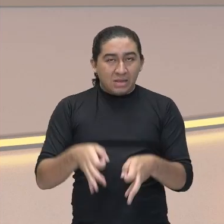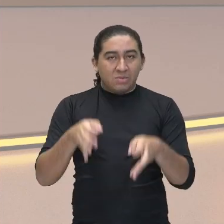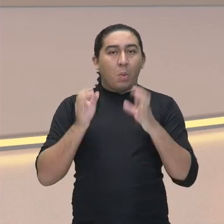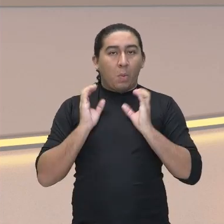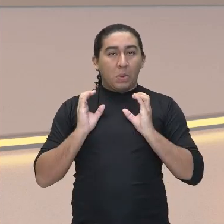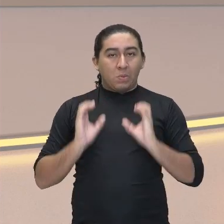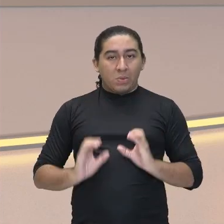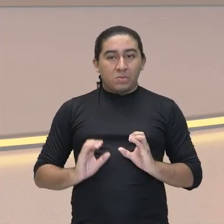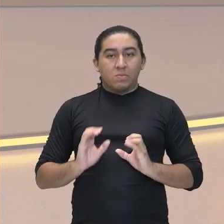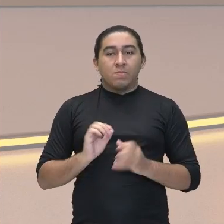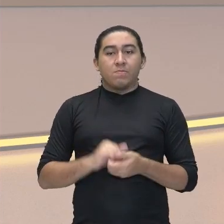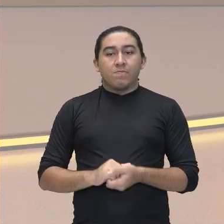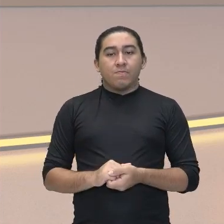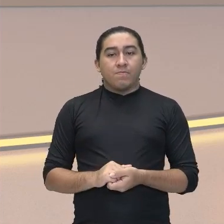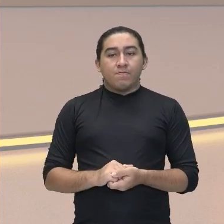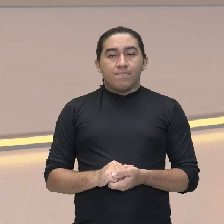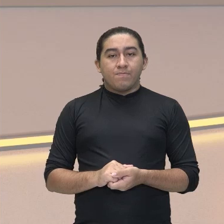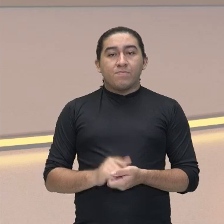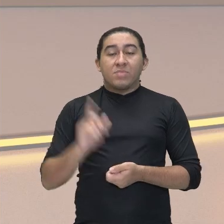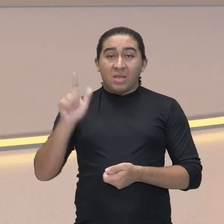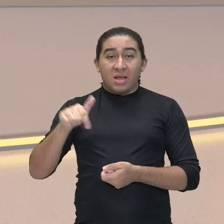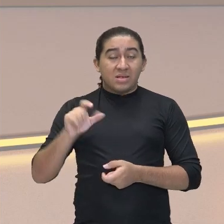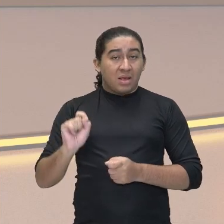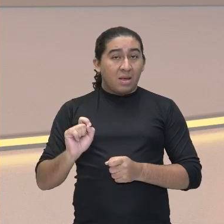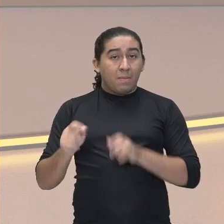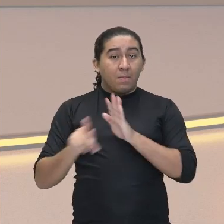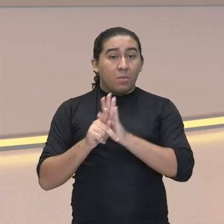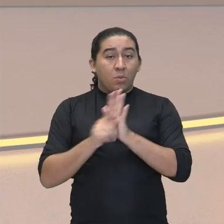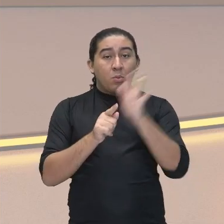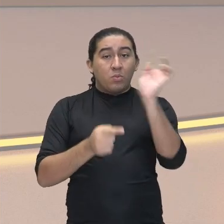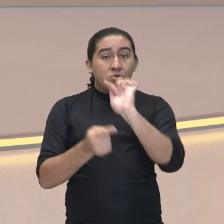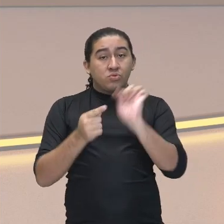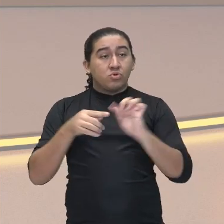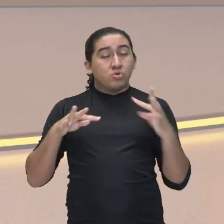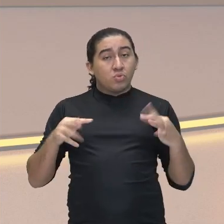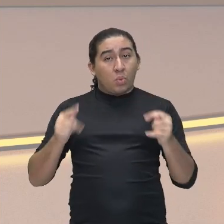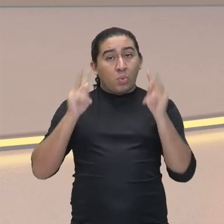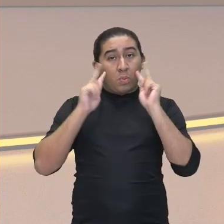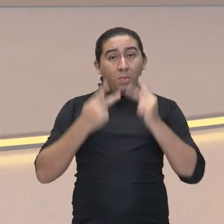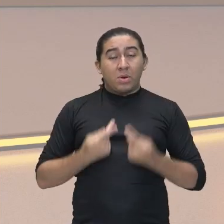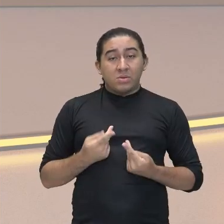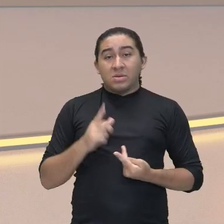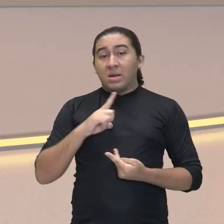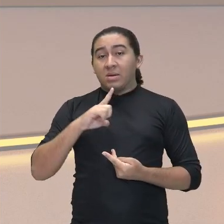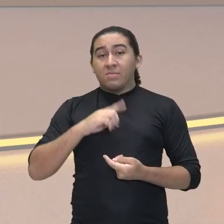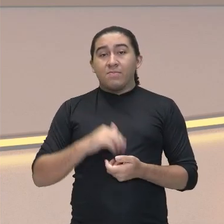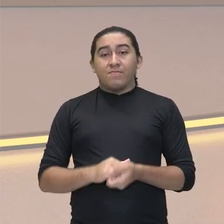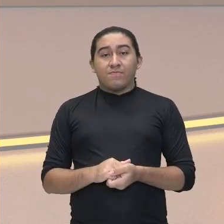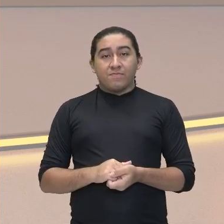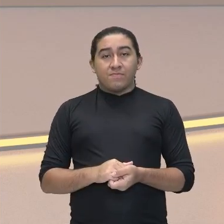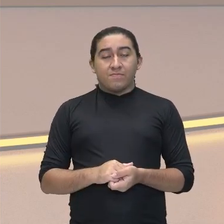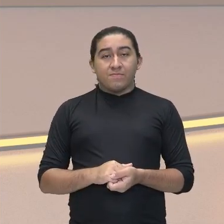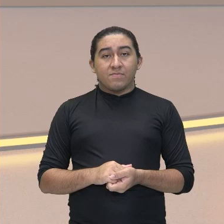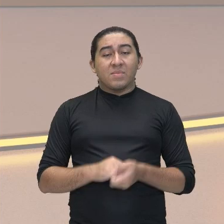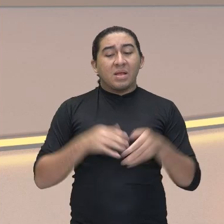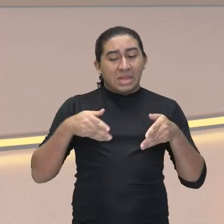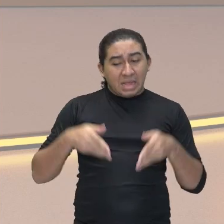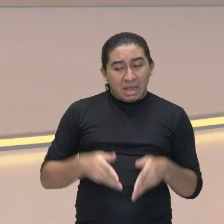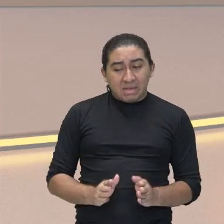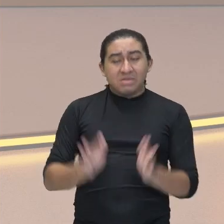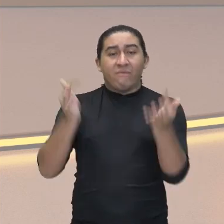Entenderam? Então, esse é o ponto, essa é a finalidade. Todo ser humano ele não nasce feliz,